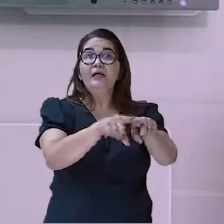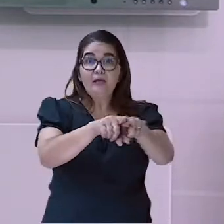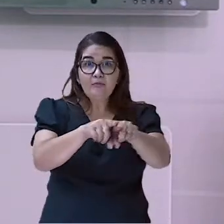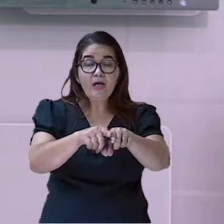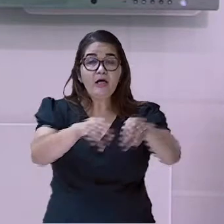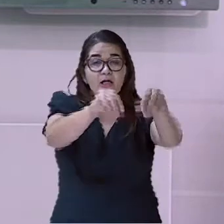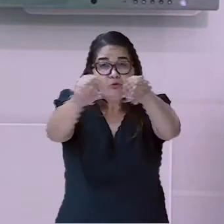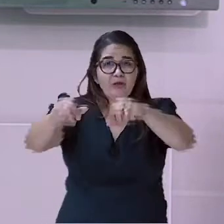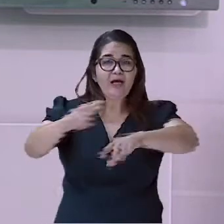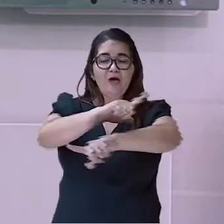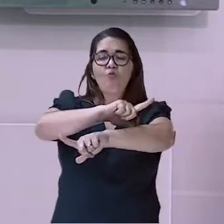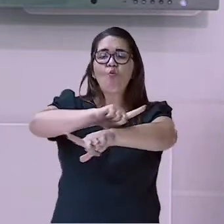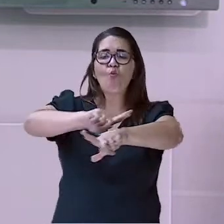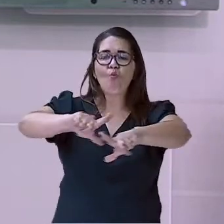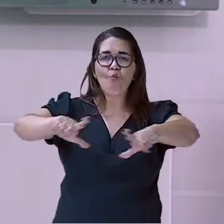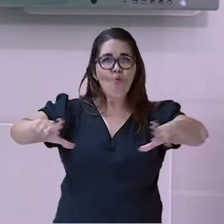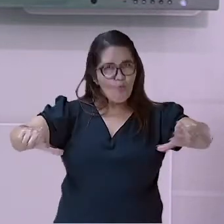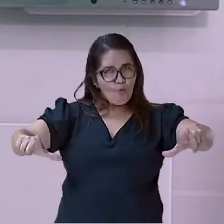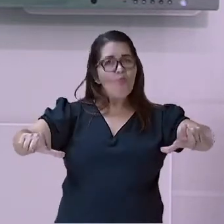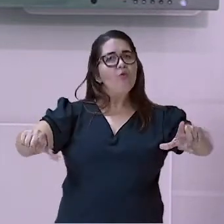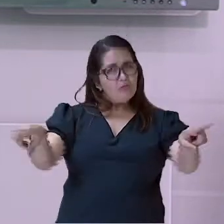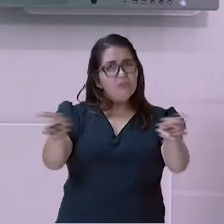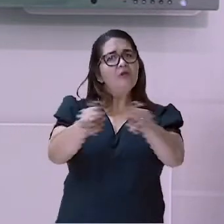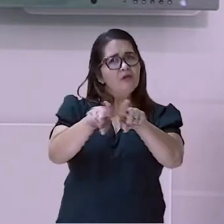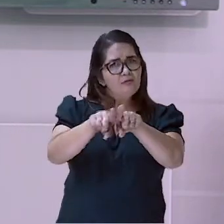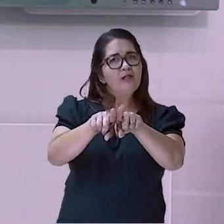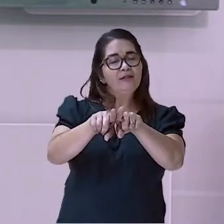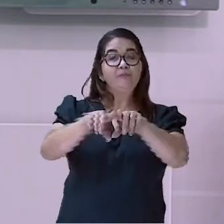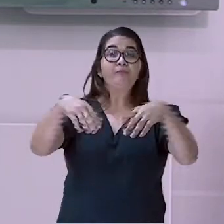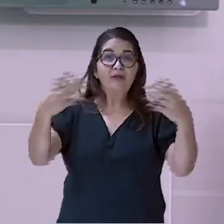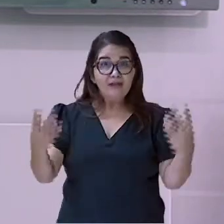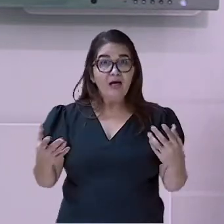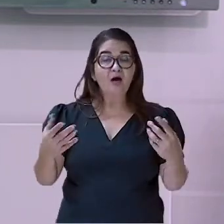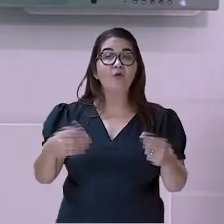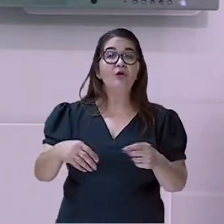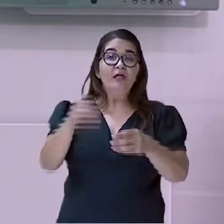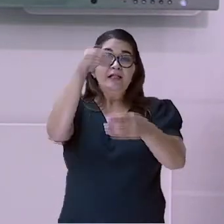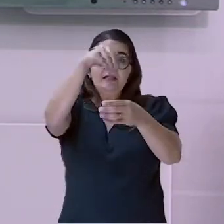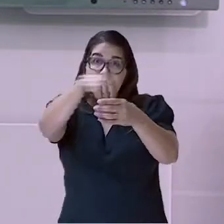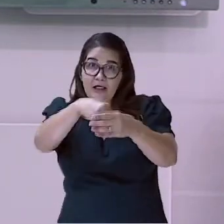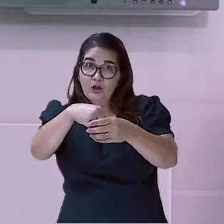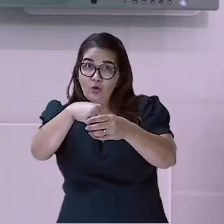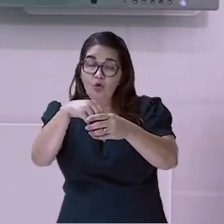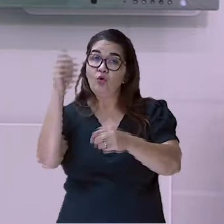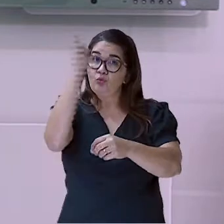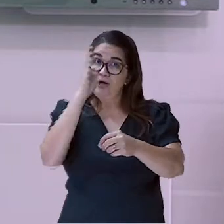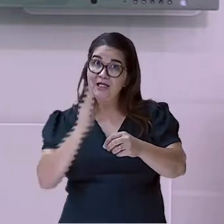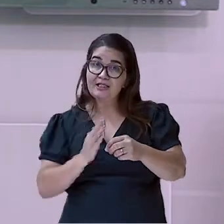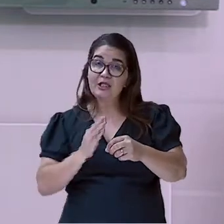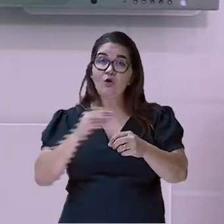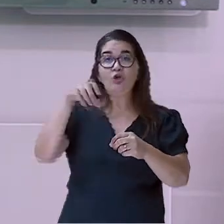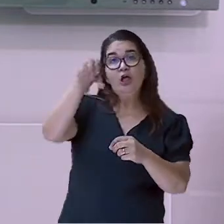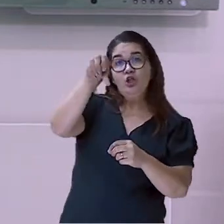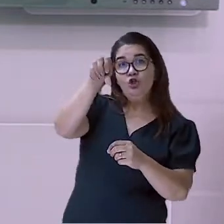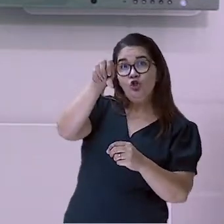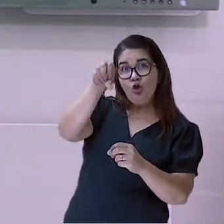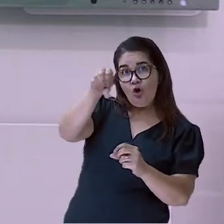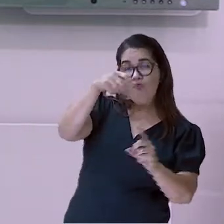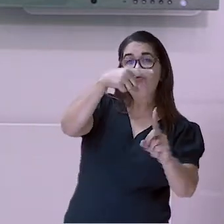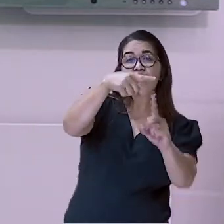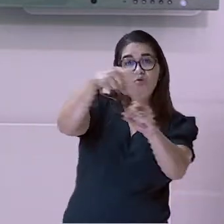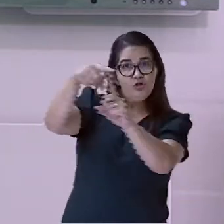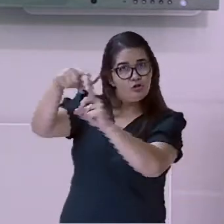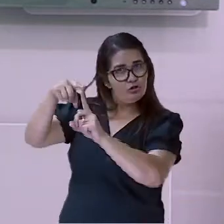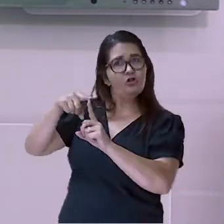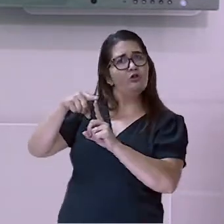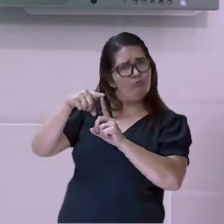vegetação. Além disso, a gente tem 9 tipos principais de vegetação no Brasil. Foram estudadas,